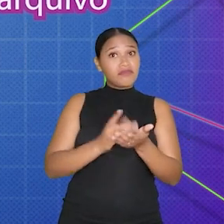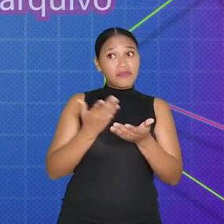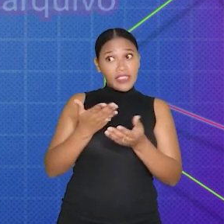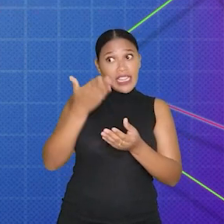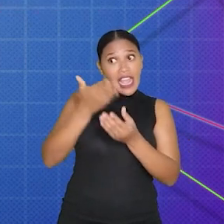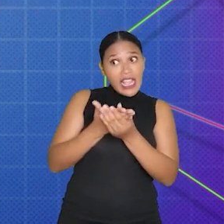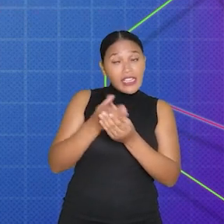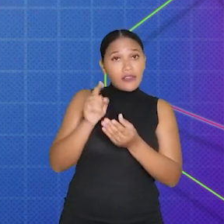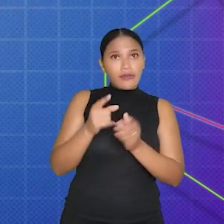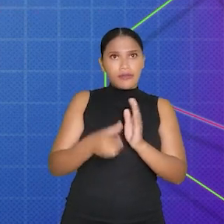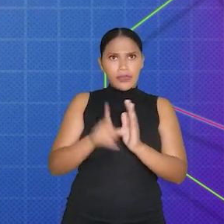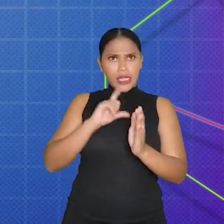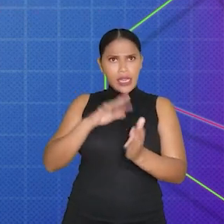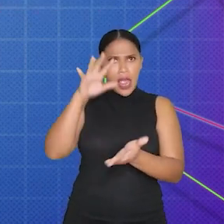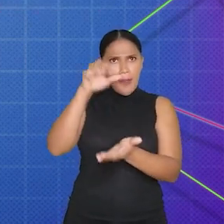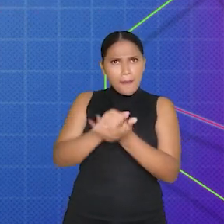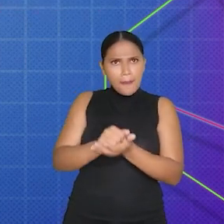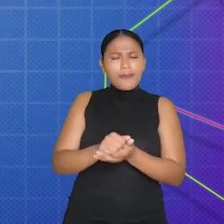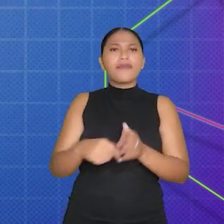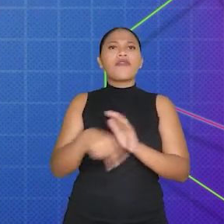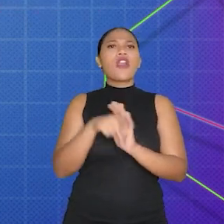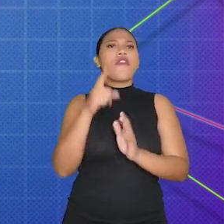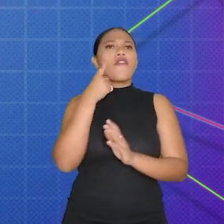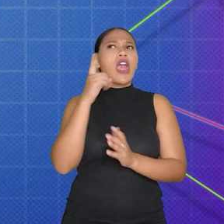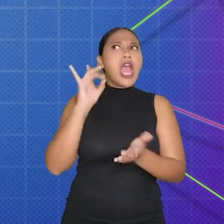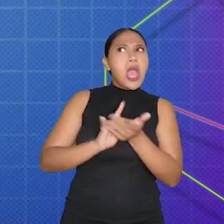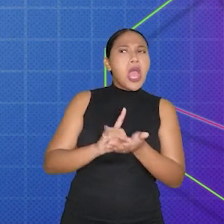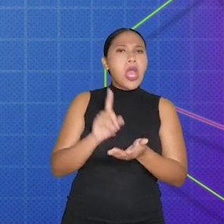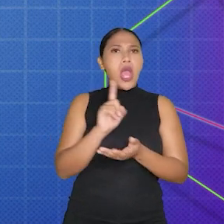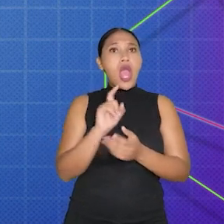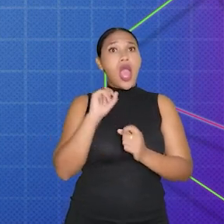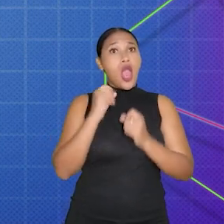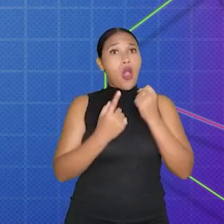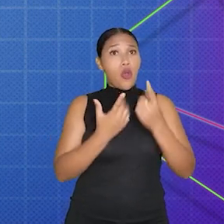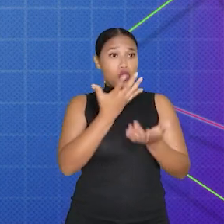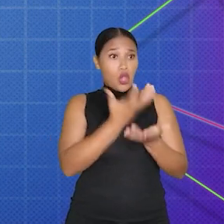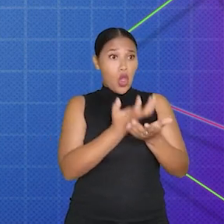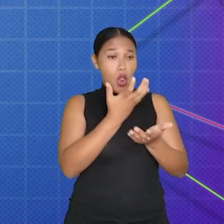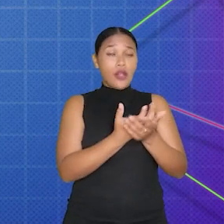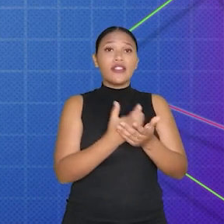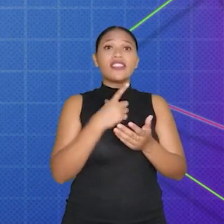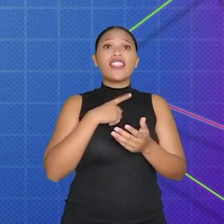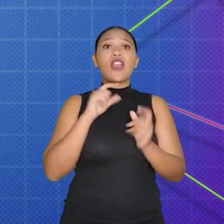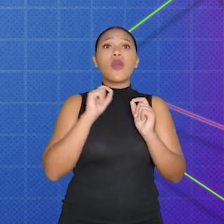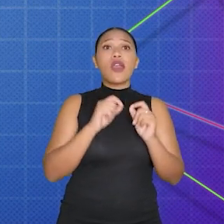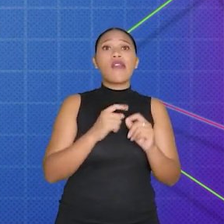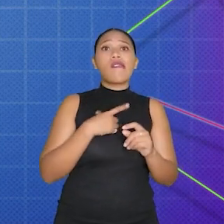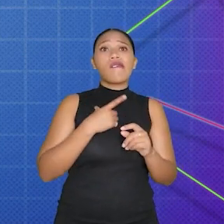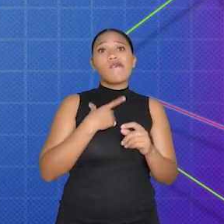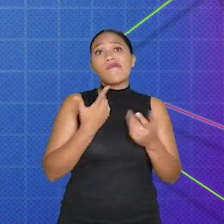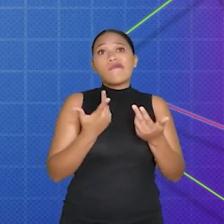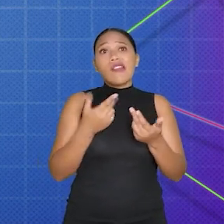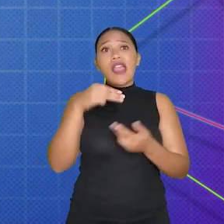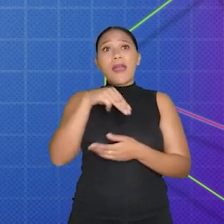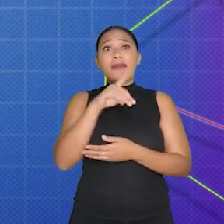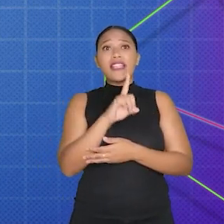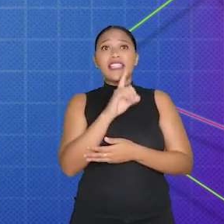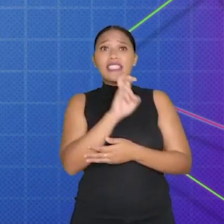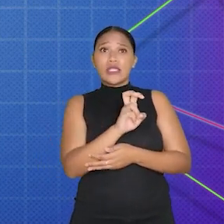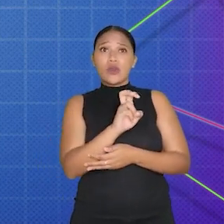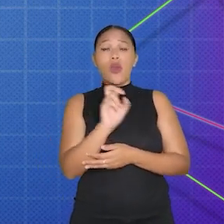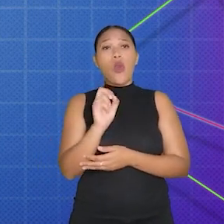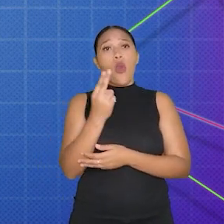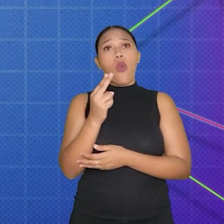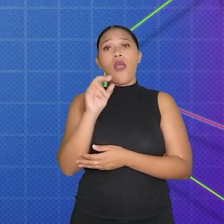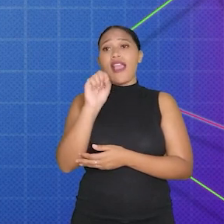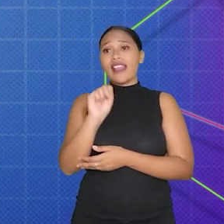Verifique a autenticidade do arquivo. Quando você baixar um arquivo, verifique se ele é autêntico. Algumas fontes de download fornecem um hash MD5